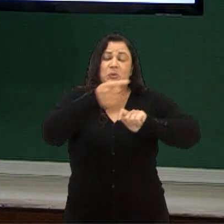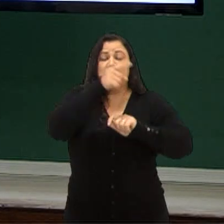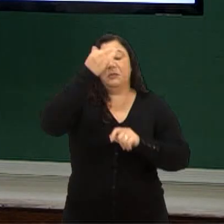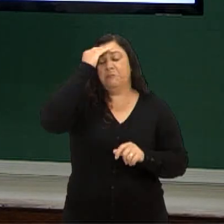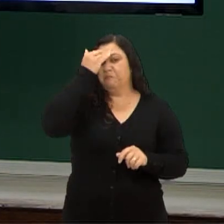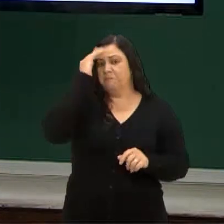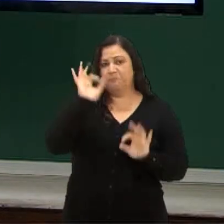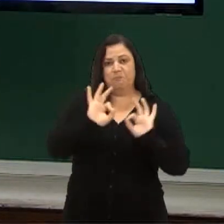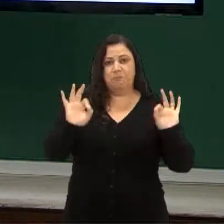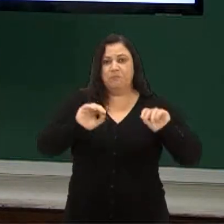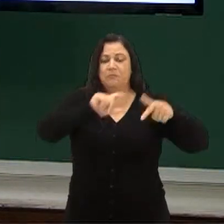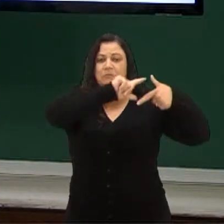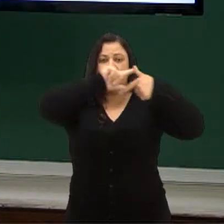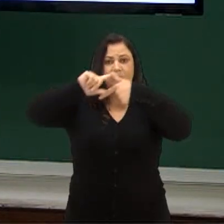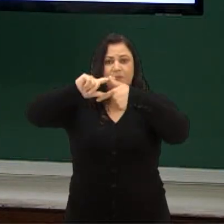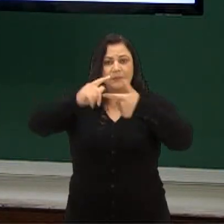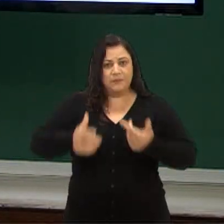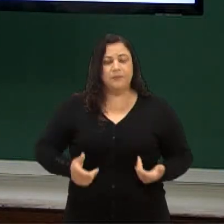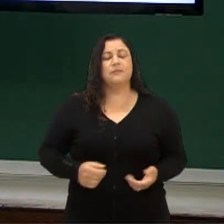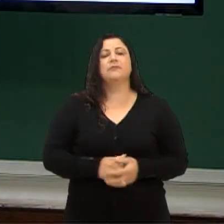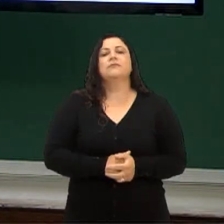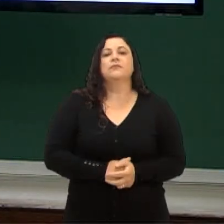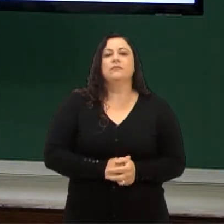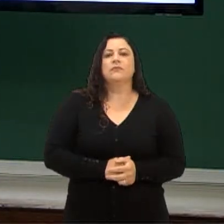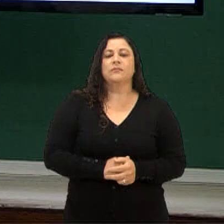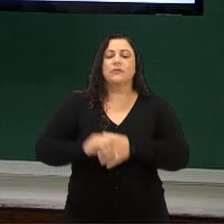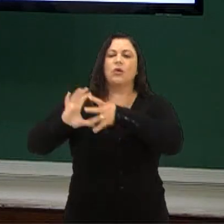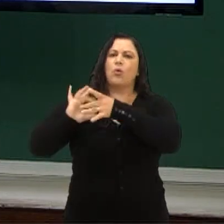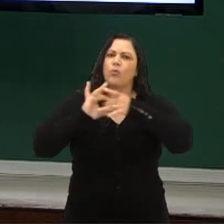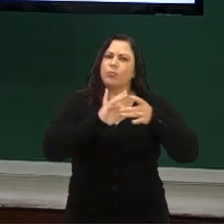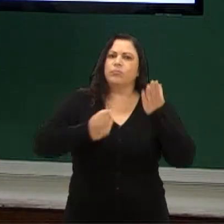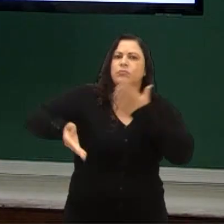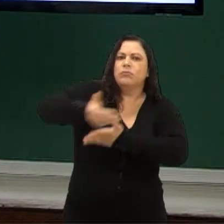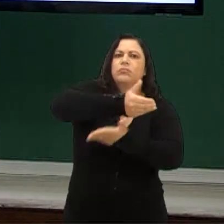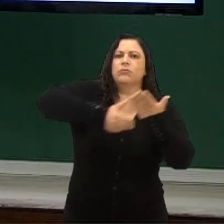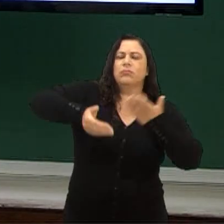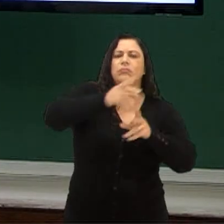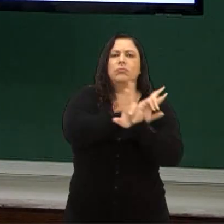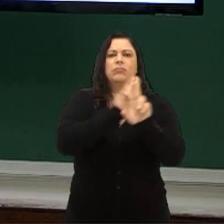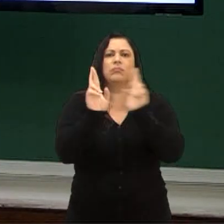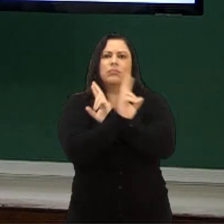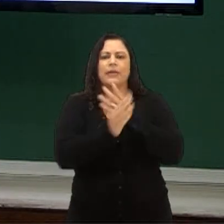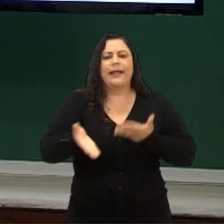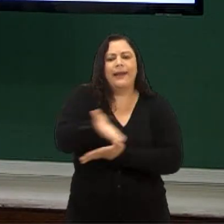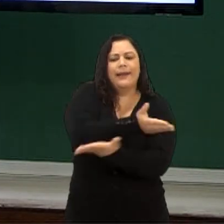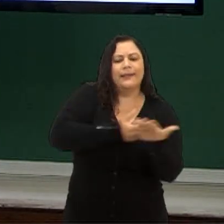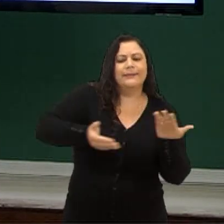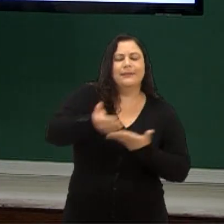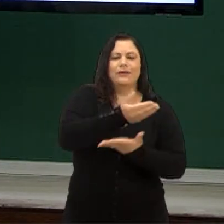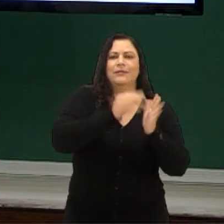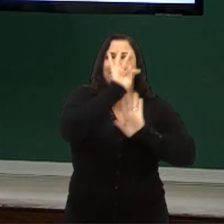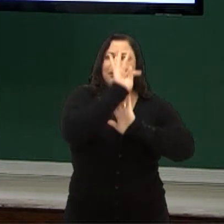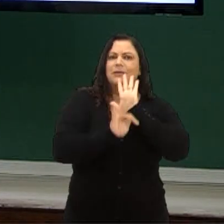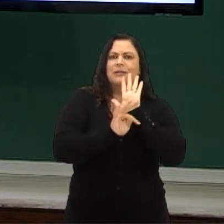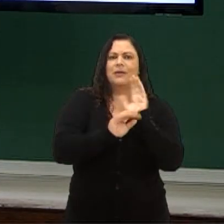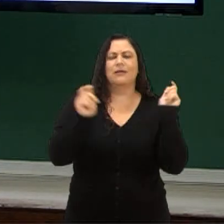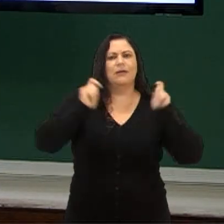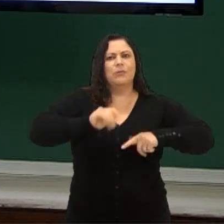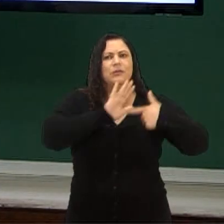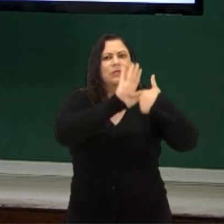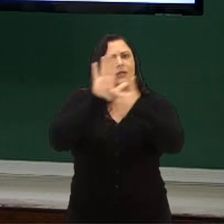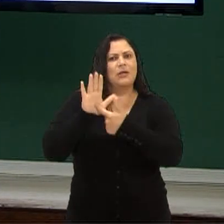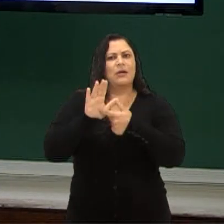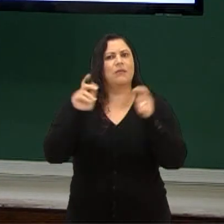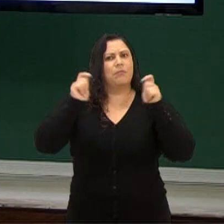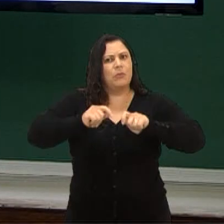legal. O efeito de sentido produzido pelo uso da intertextualidade é mostrar o quanto o leitor pode conhecer para além do que a